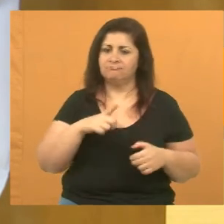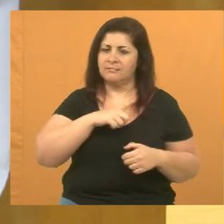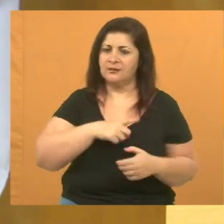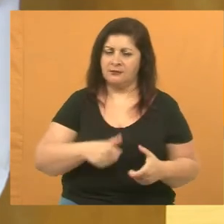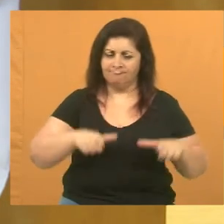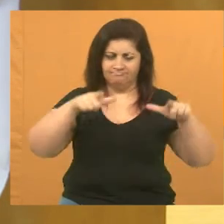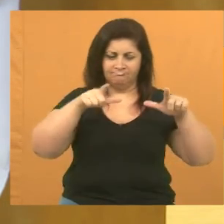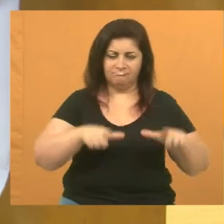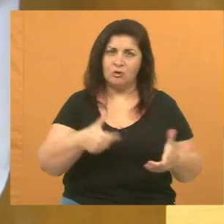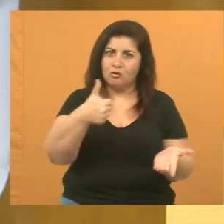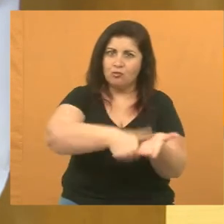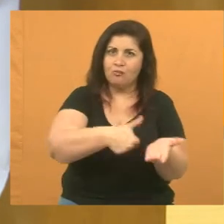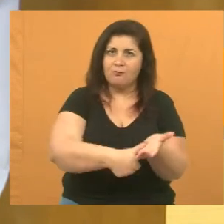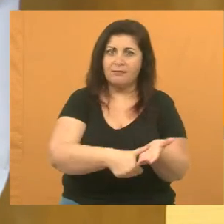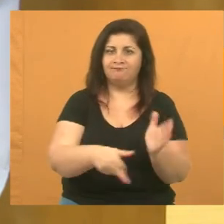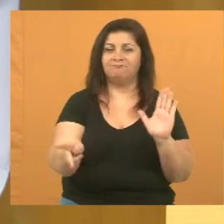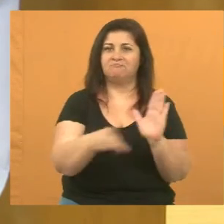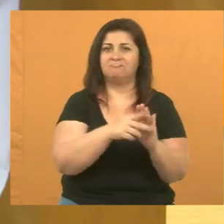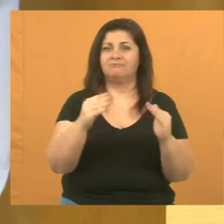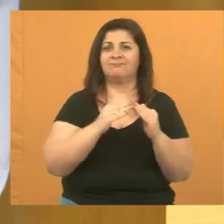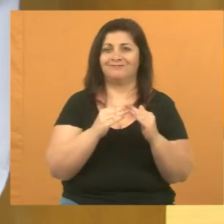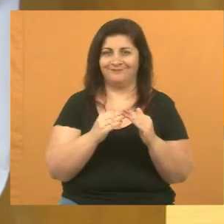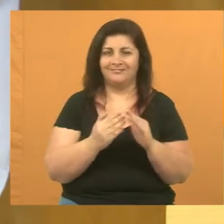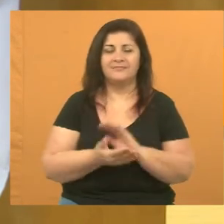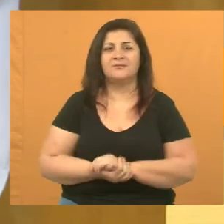de posse, poder